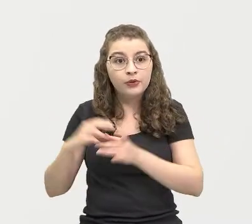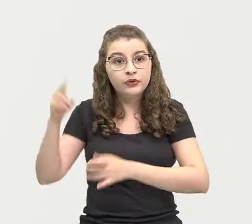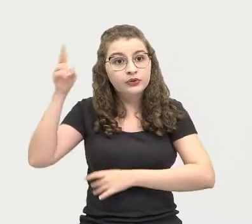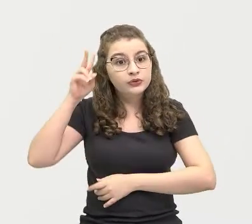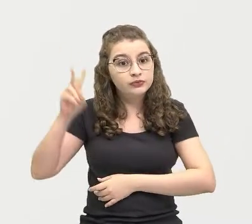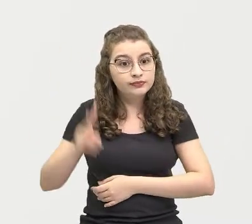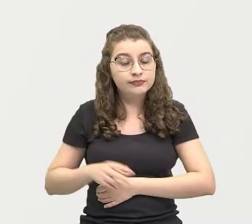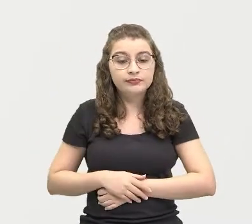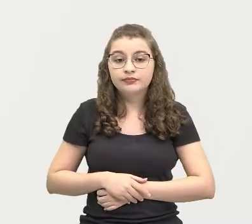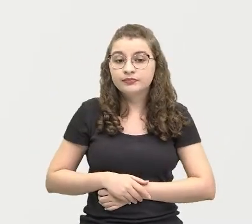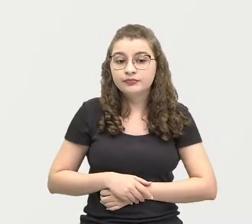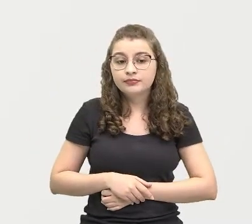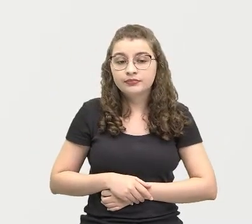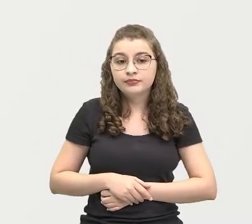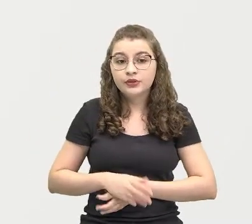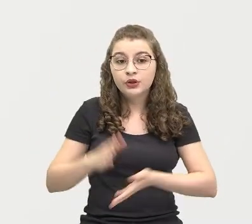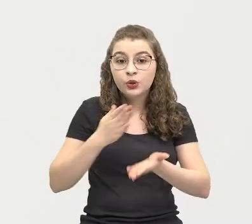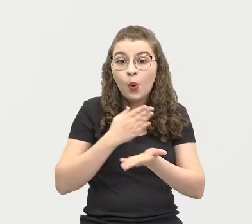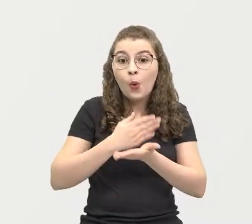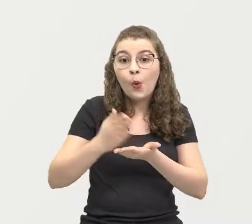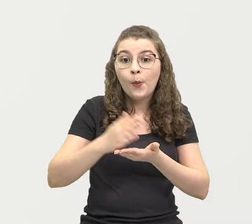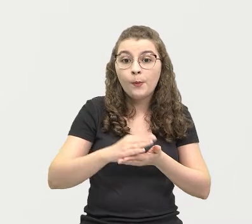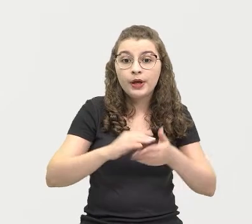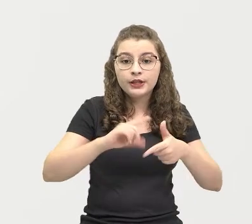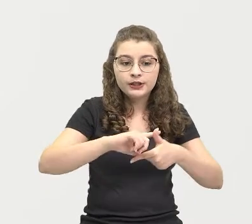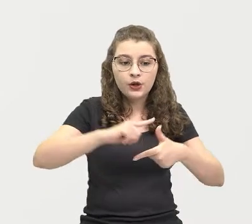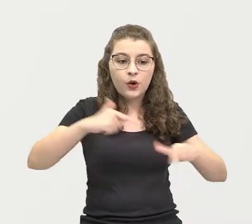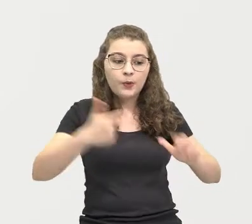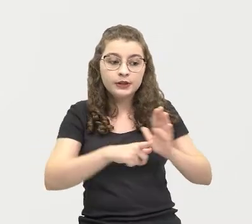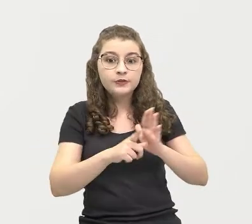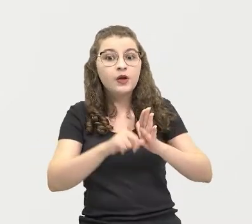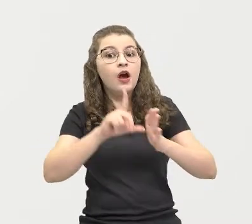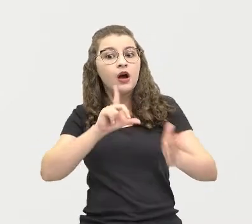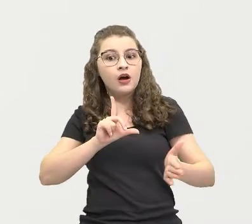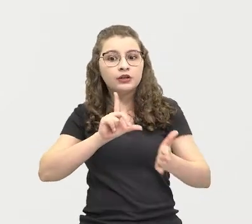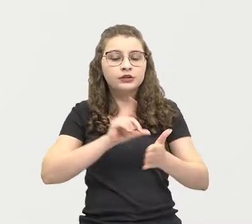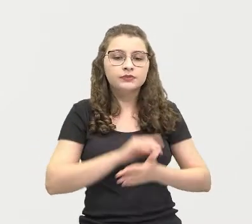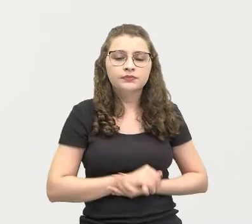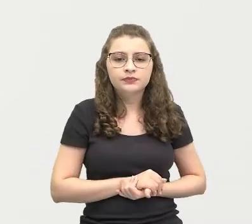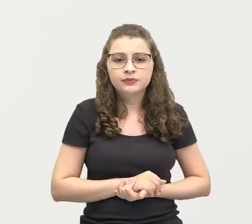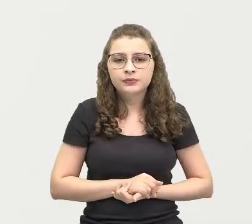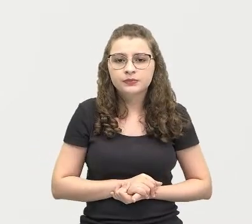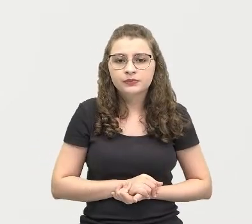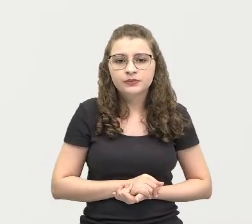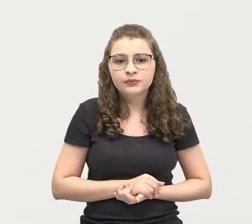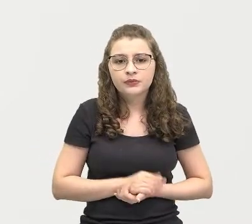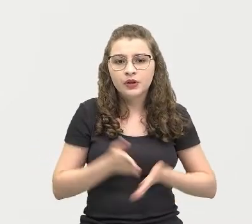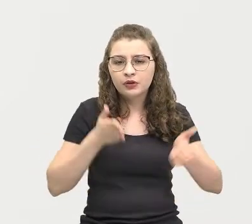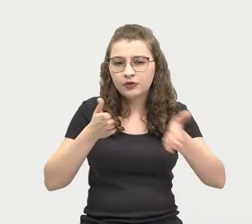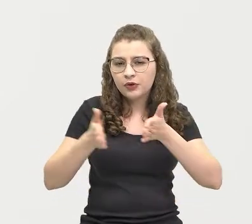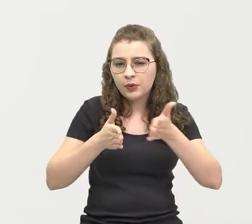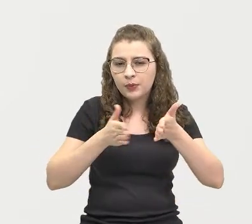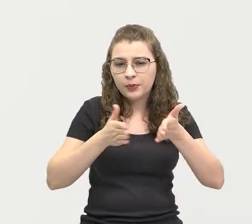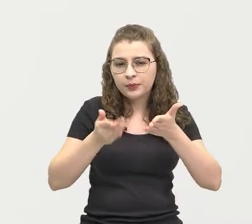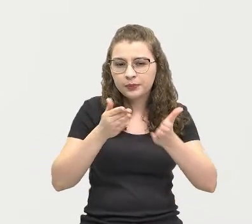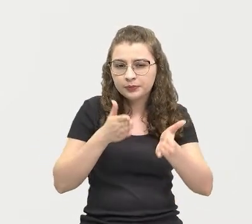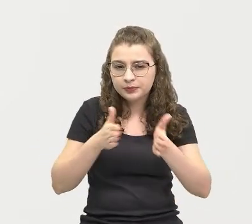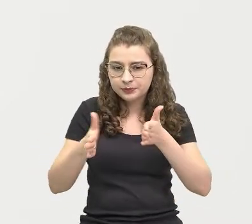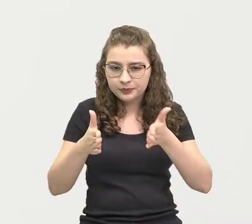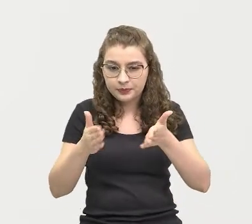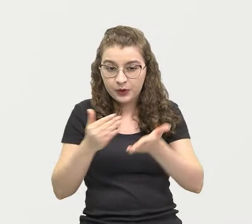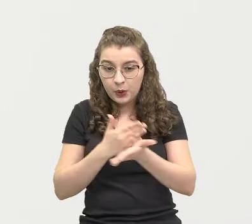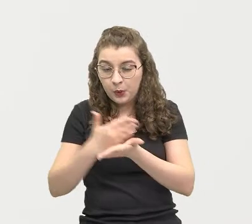Aí vem o pré-modernismo. O que ele vai trazer, o pré-modernismo? Ele vai compreender ali entre os primeiros anos